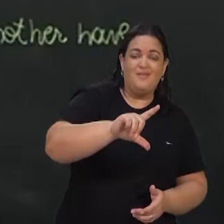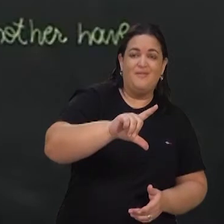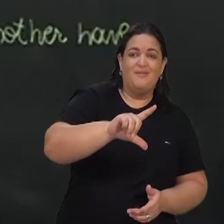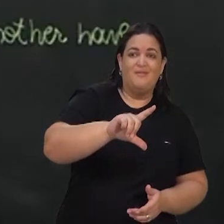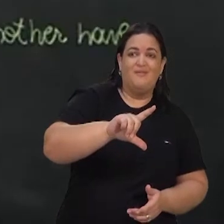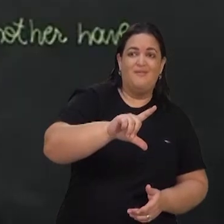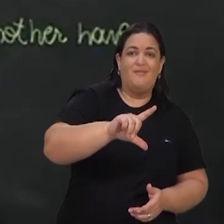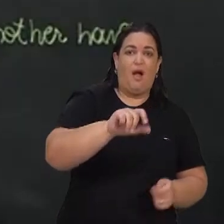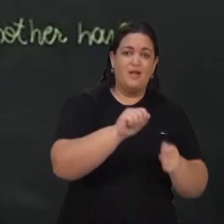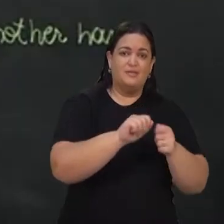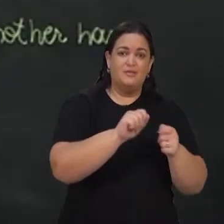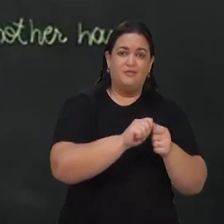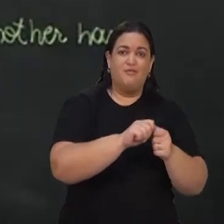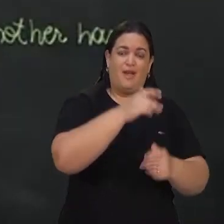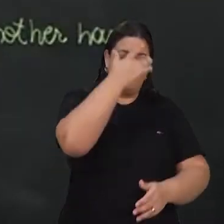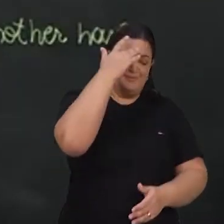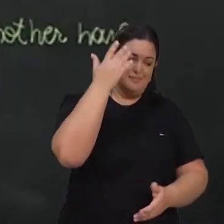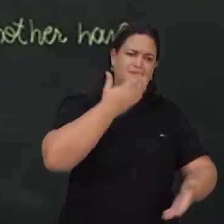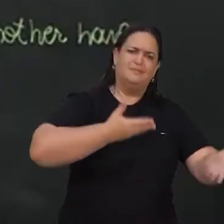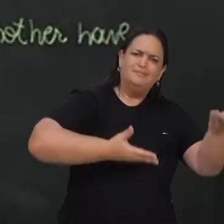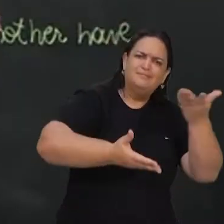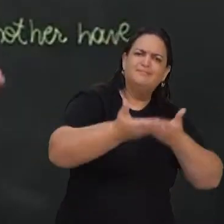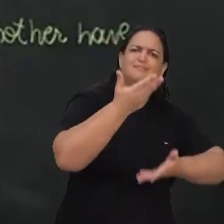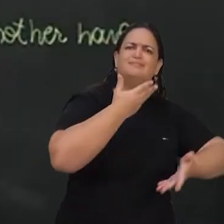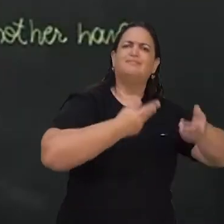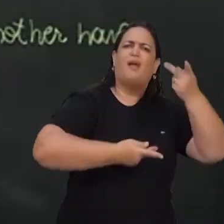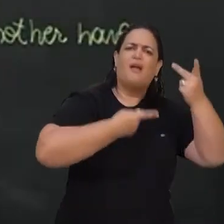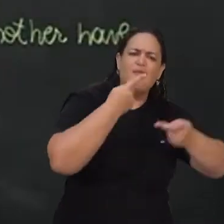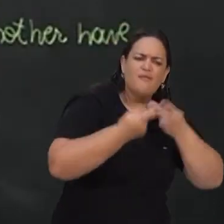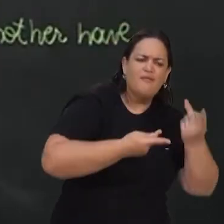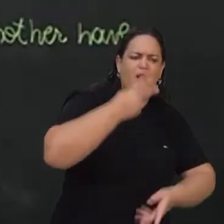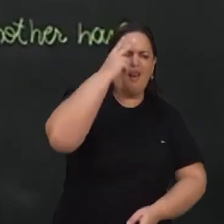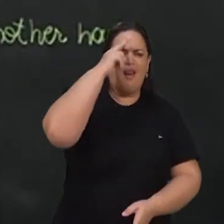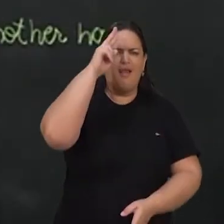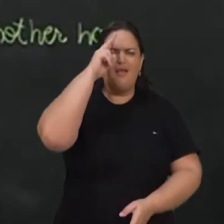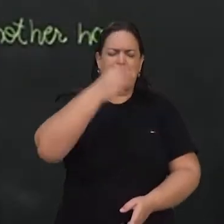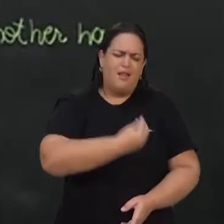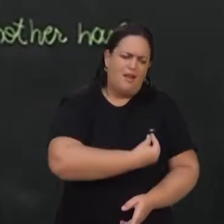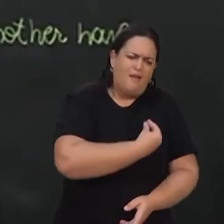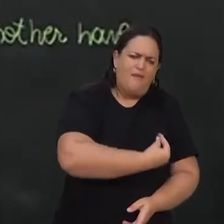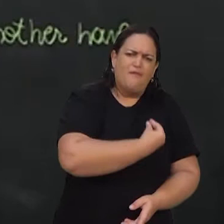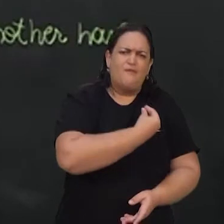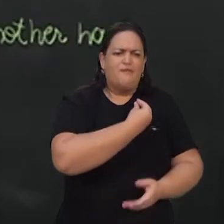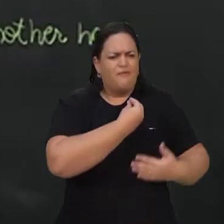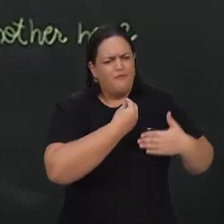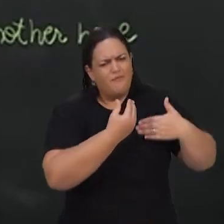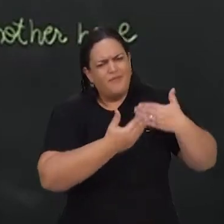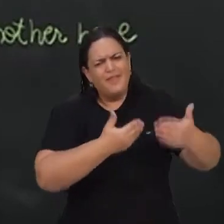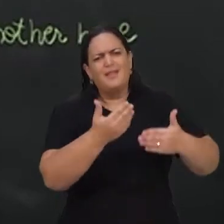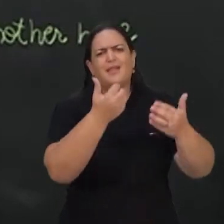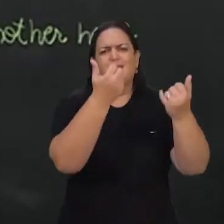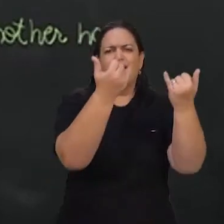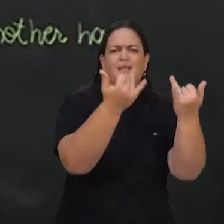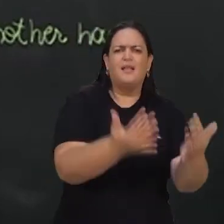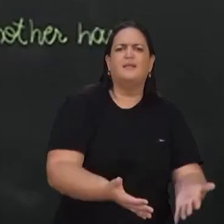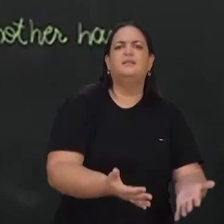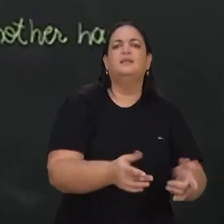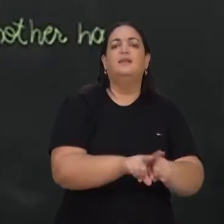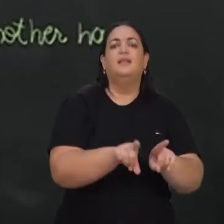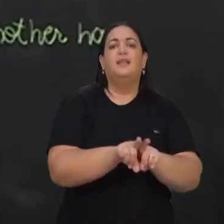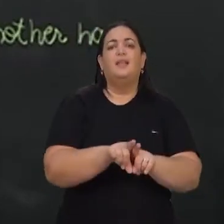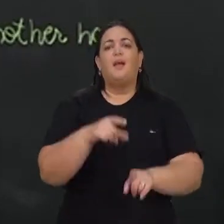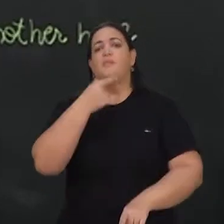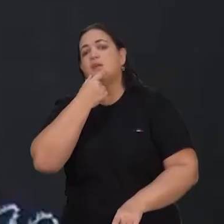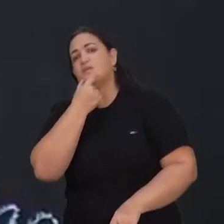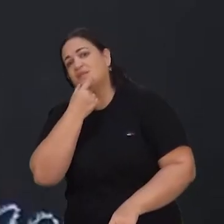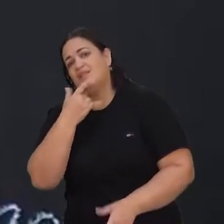você participe ativamente, falando sobre a sua vida, contando a sua história, como também em outras línguas, no caso, o